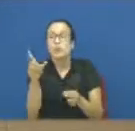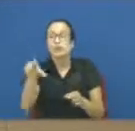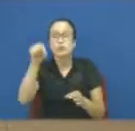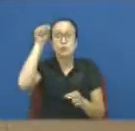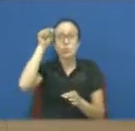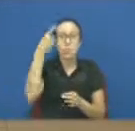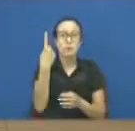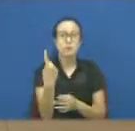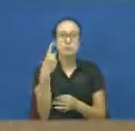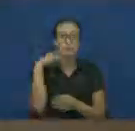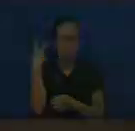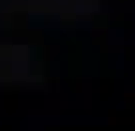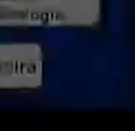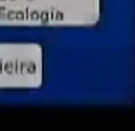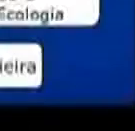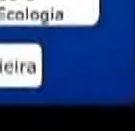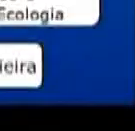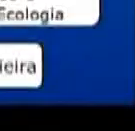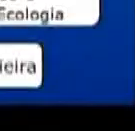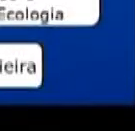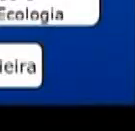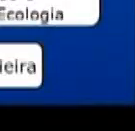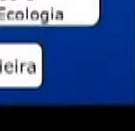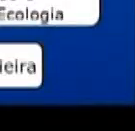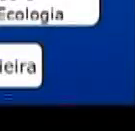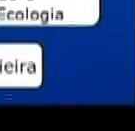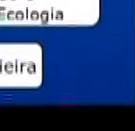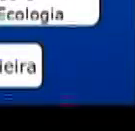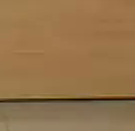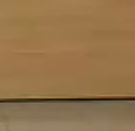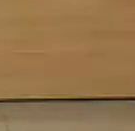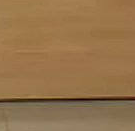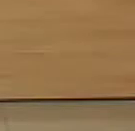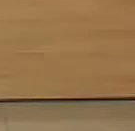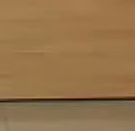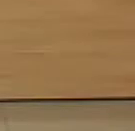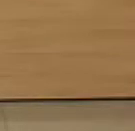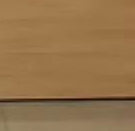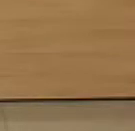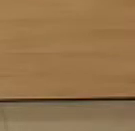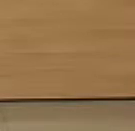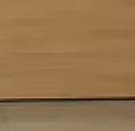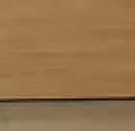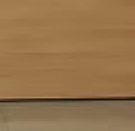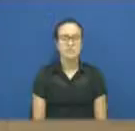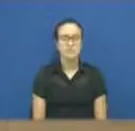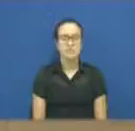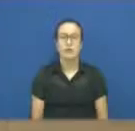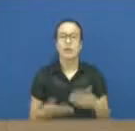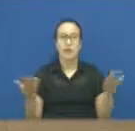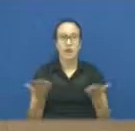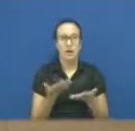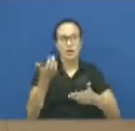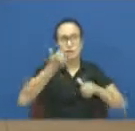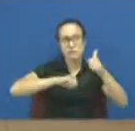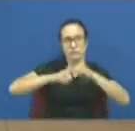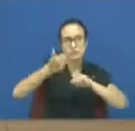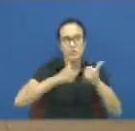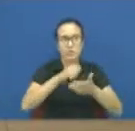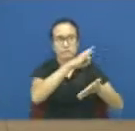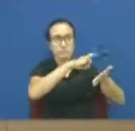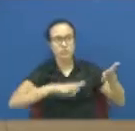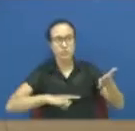comissão. Às 8h15 da manhã, Comissão Permanente... Moção, apreciaremos neste momento a moção